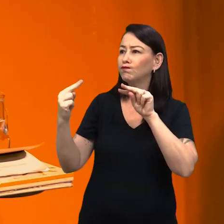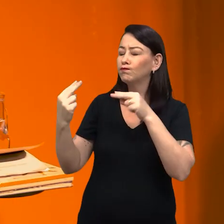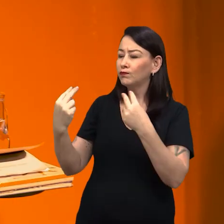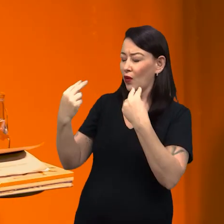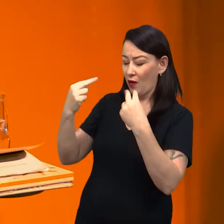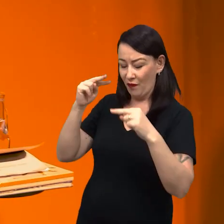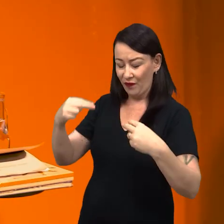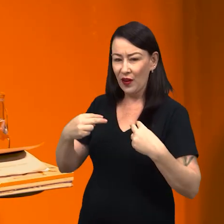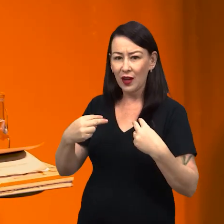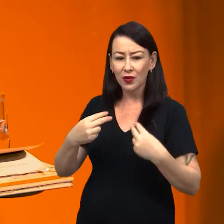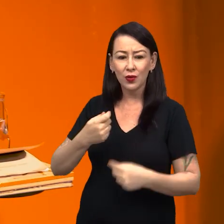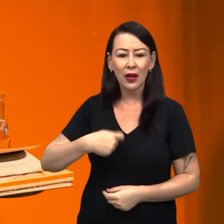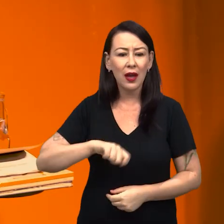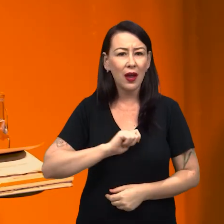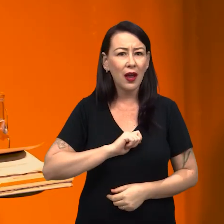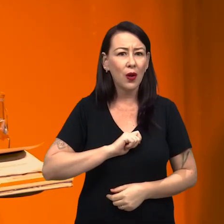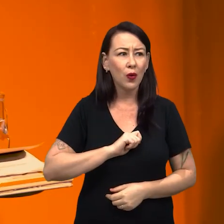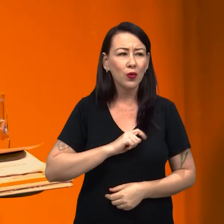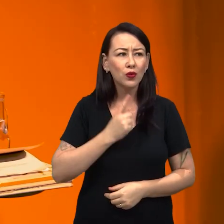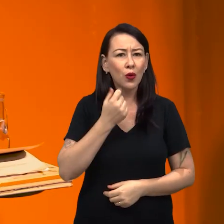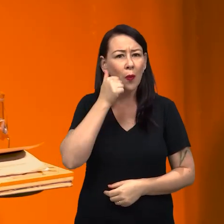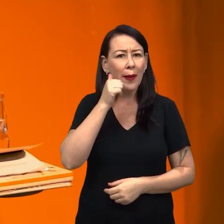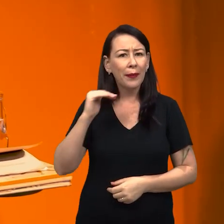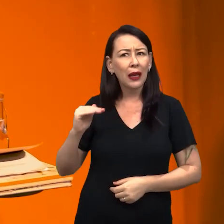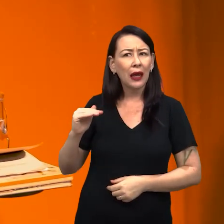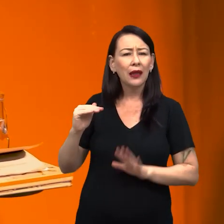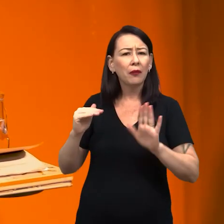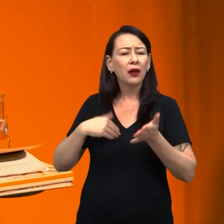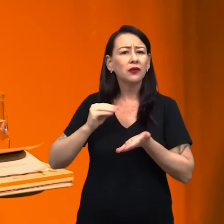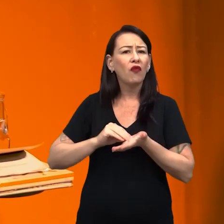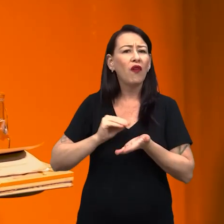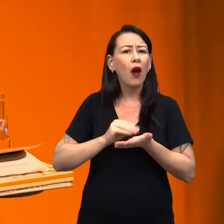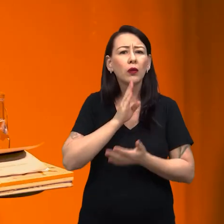espelho, eu vejo uma menina que sabia pouco do Brasil.